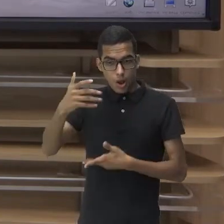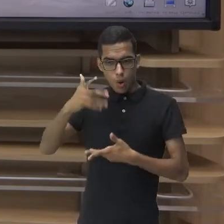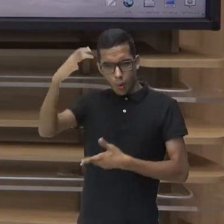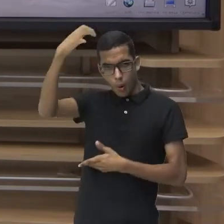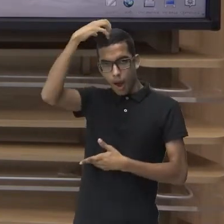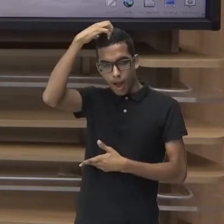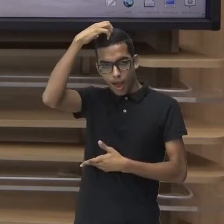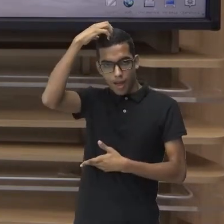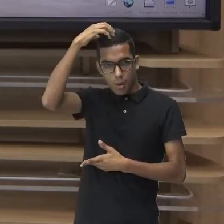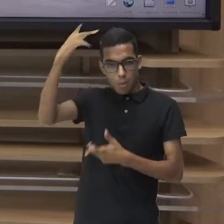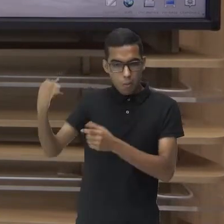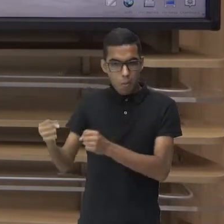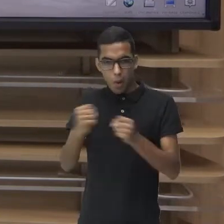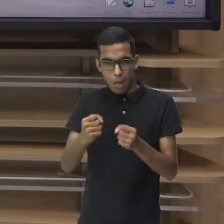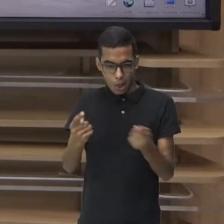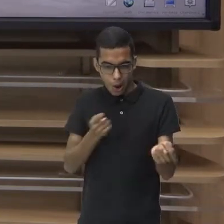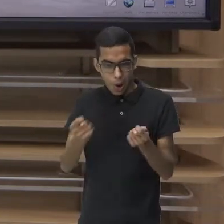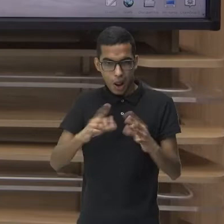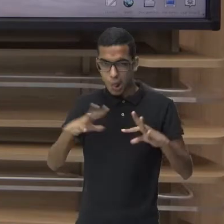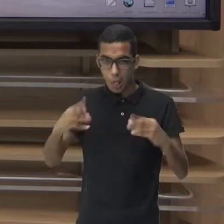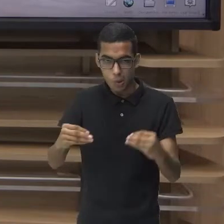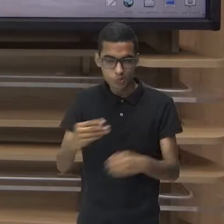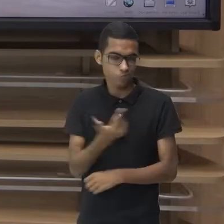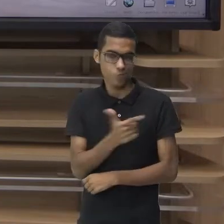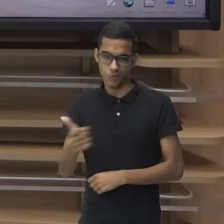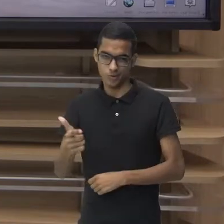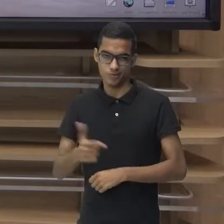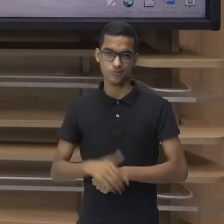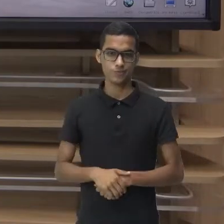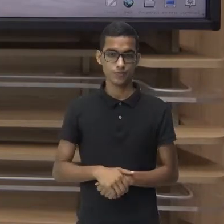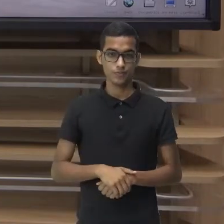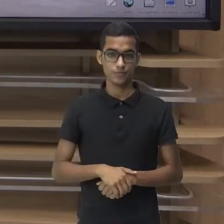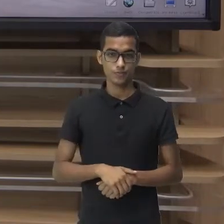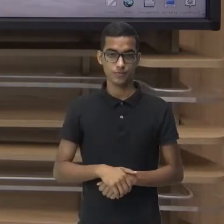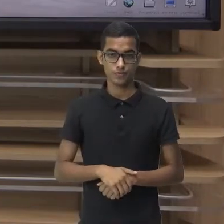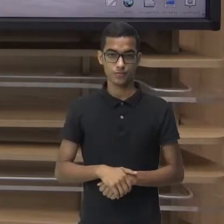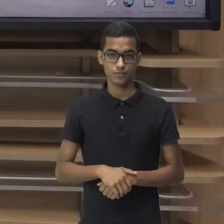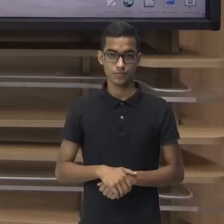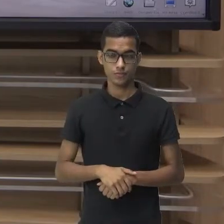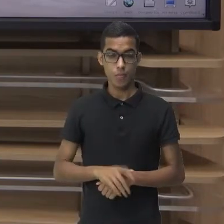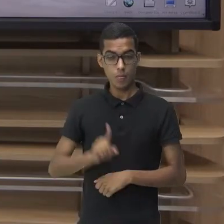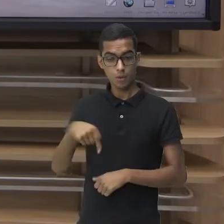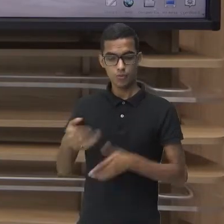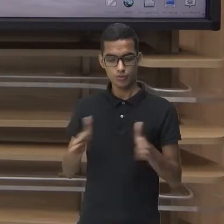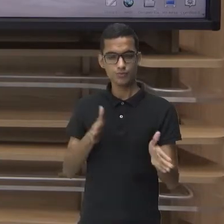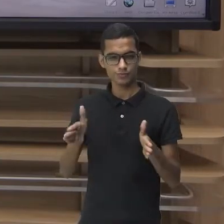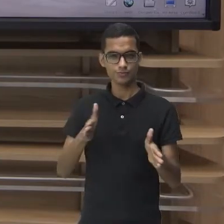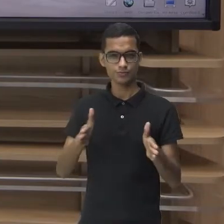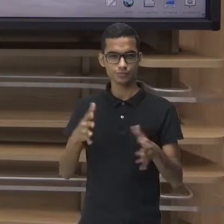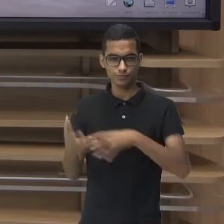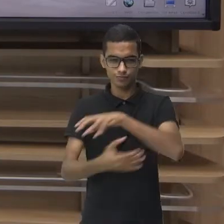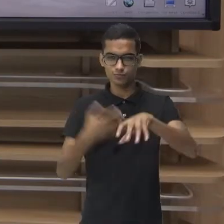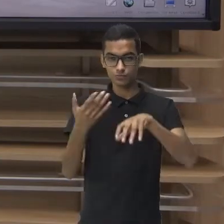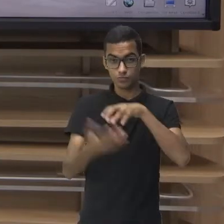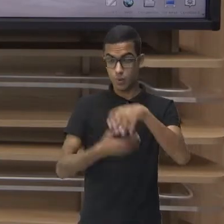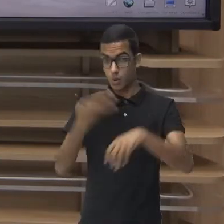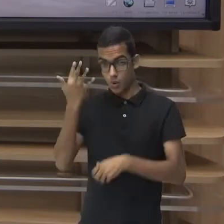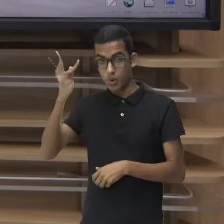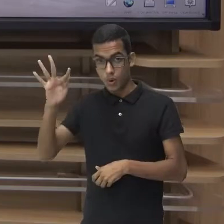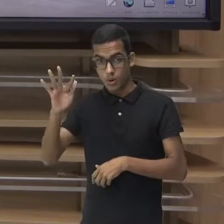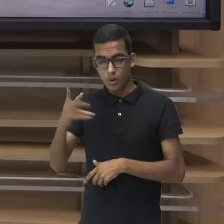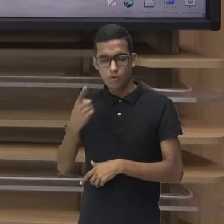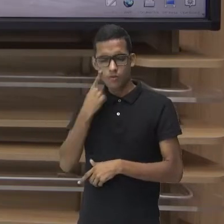absolutista. Com esse período da Convenção Nacional, nós vamos ver o rei perdendo